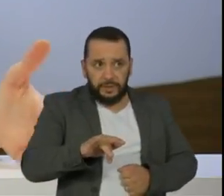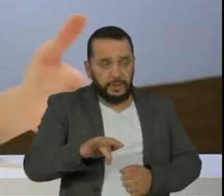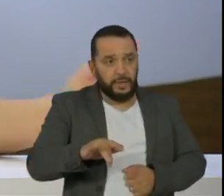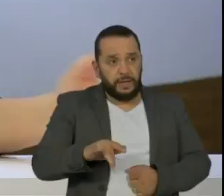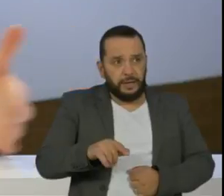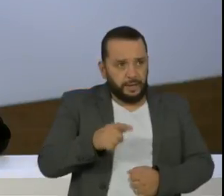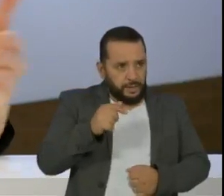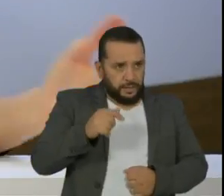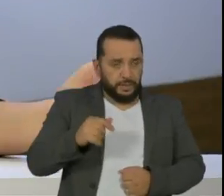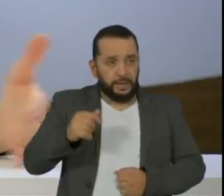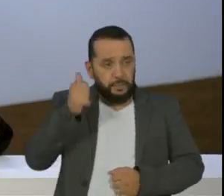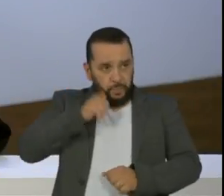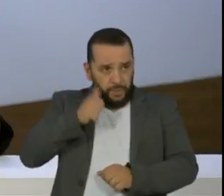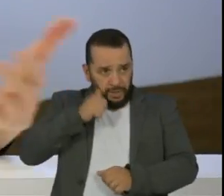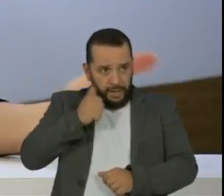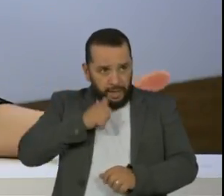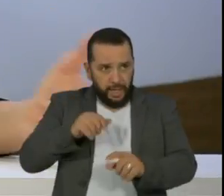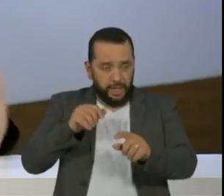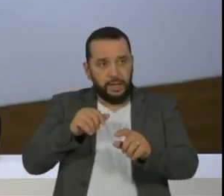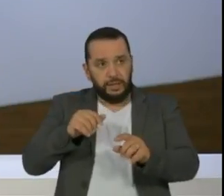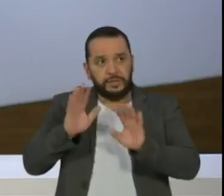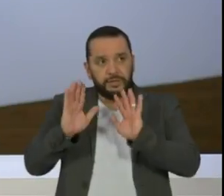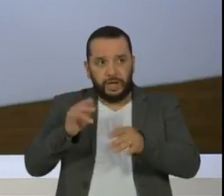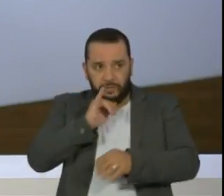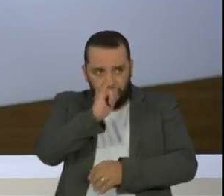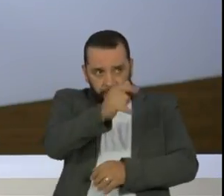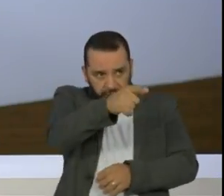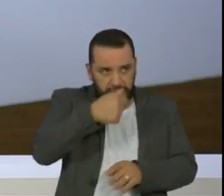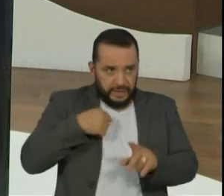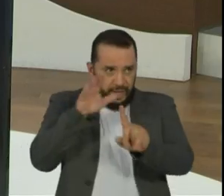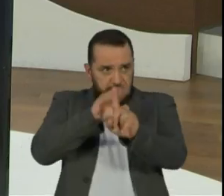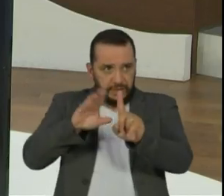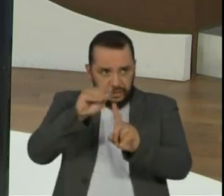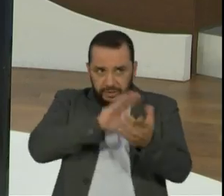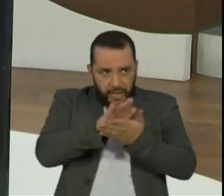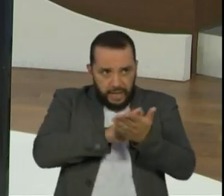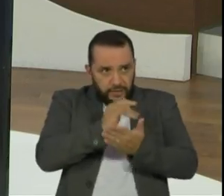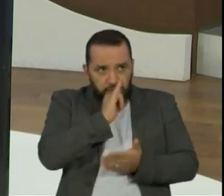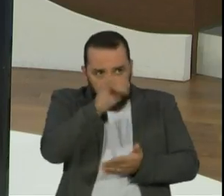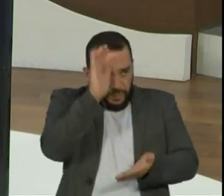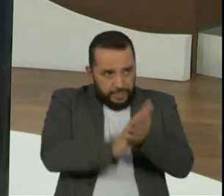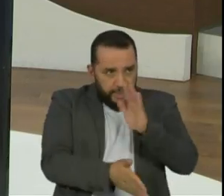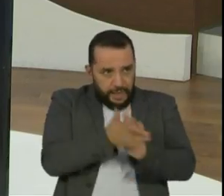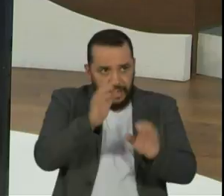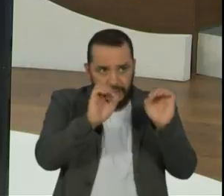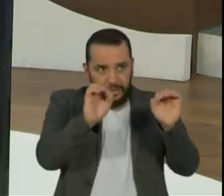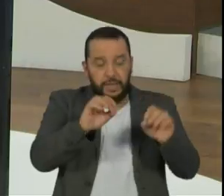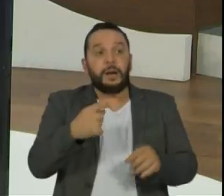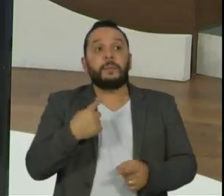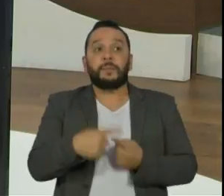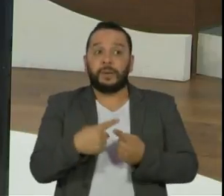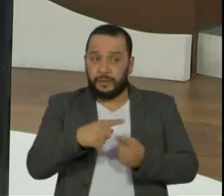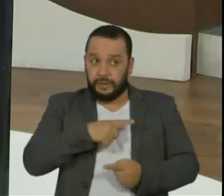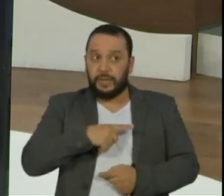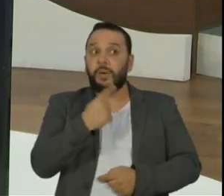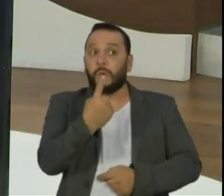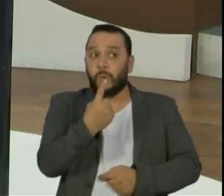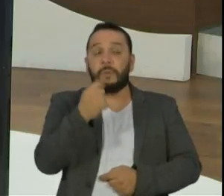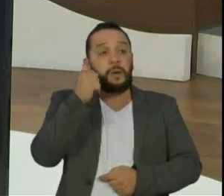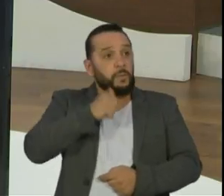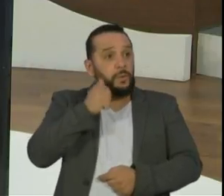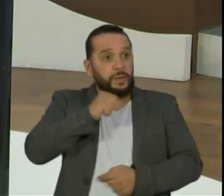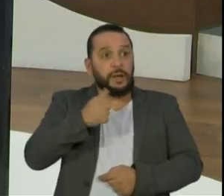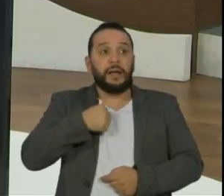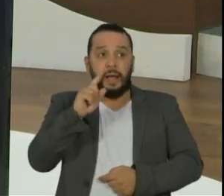nunca soube que uma mulher foi, diz que foi assediada por ele. Isso você não sabia, porque uma delas, inclusive, seria a